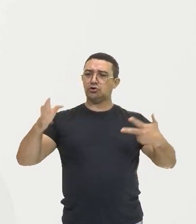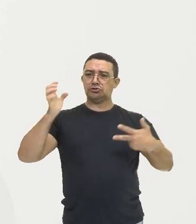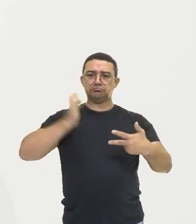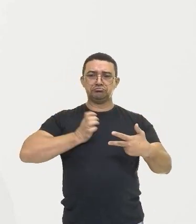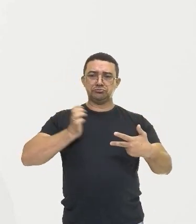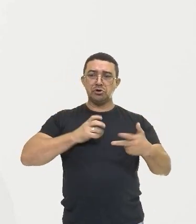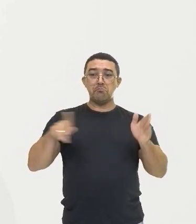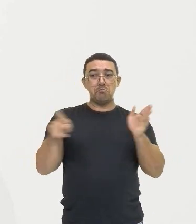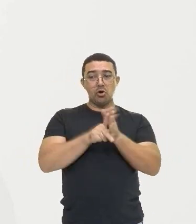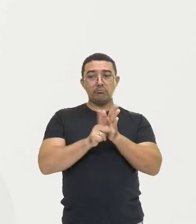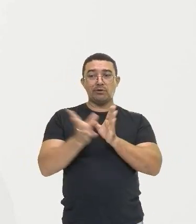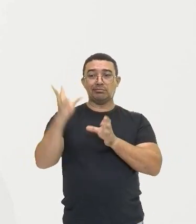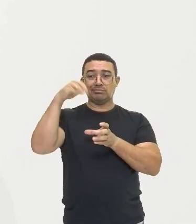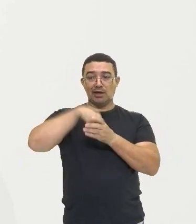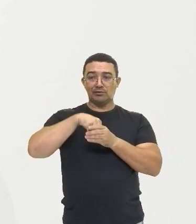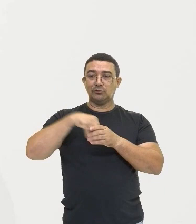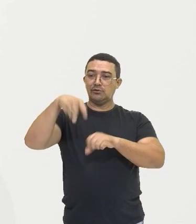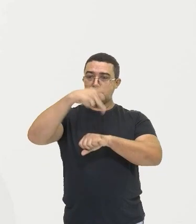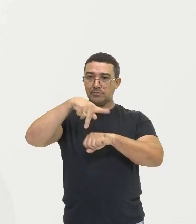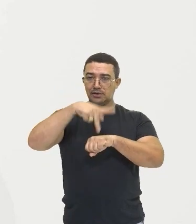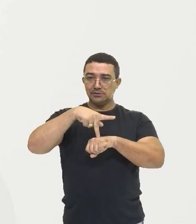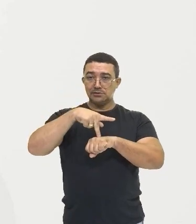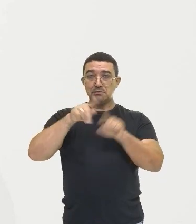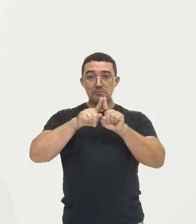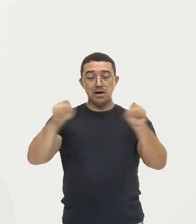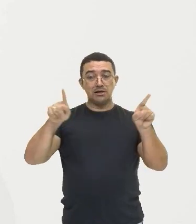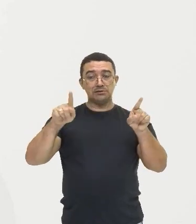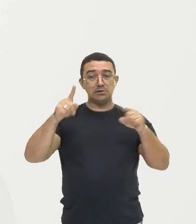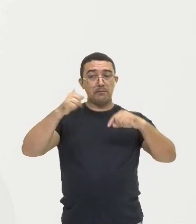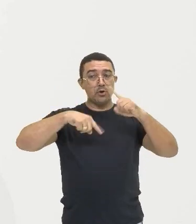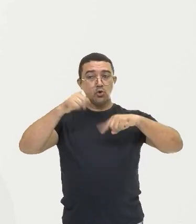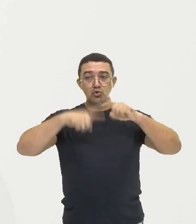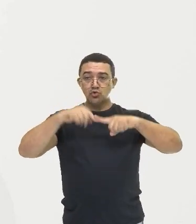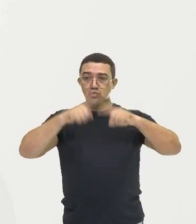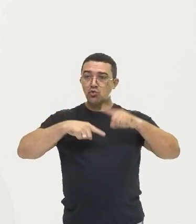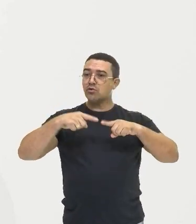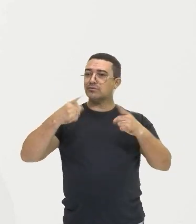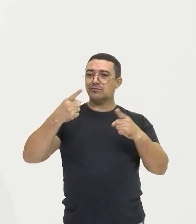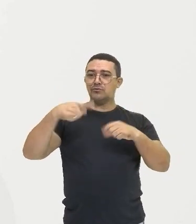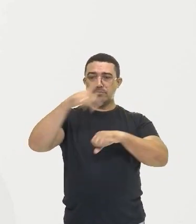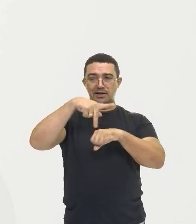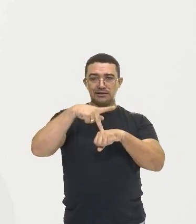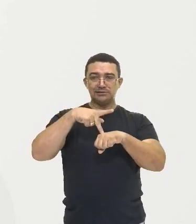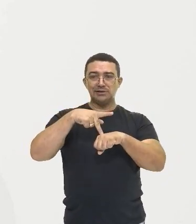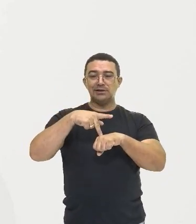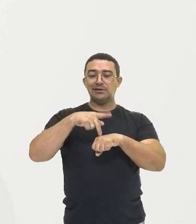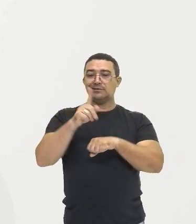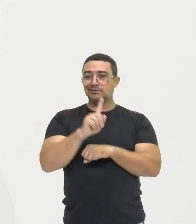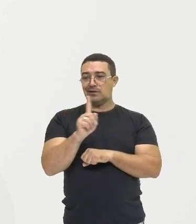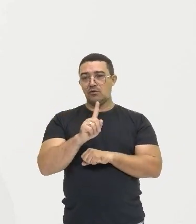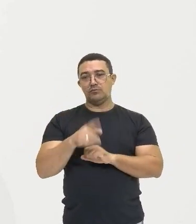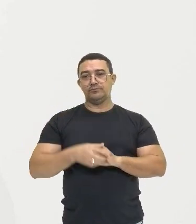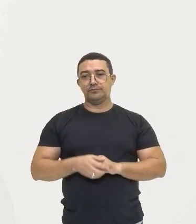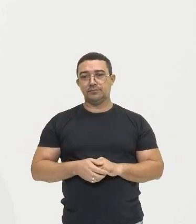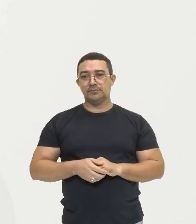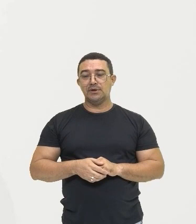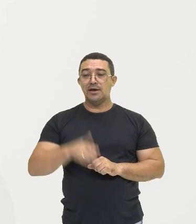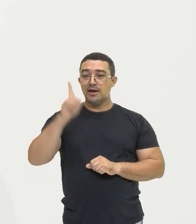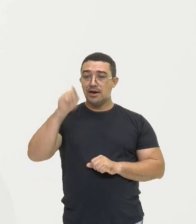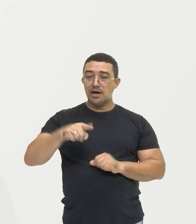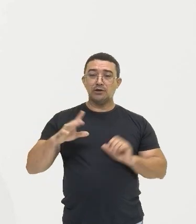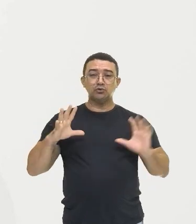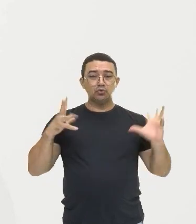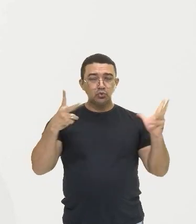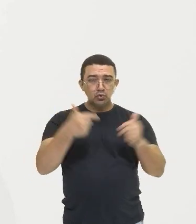dentro do país. Já o Produto Nacional Bruto, não, ele vai levar em consideração tudo